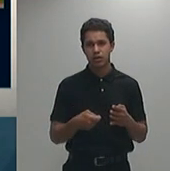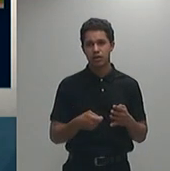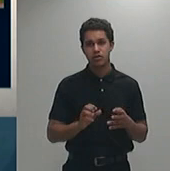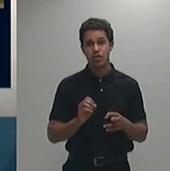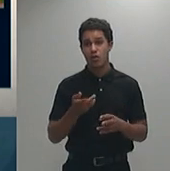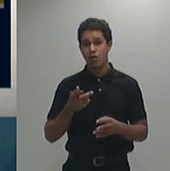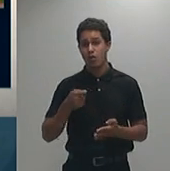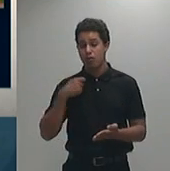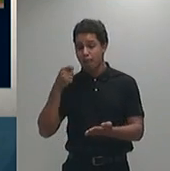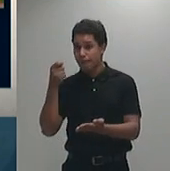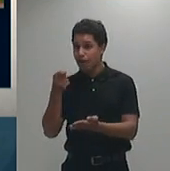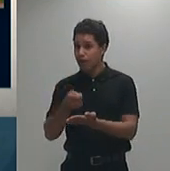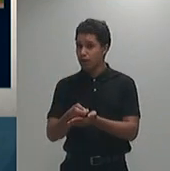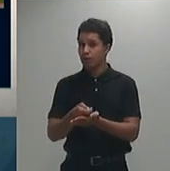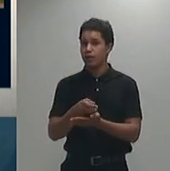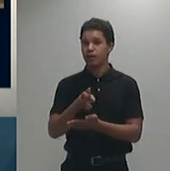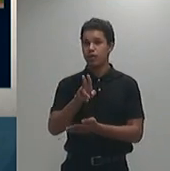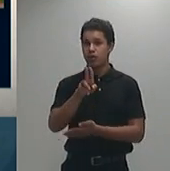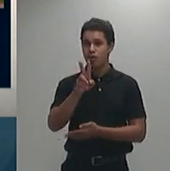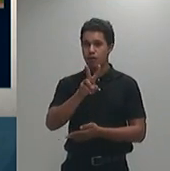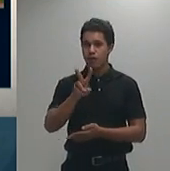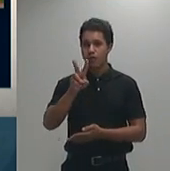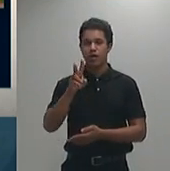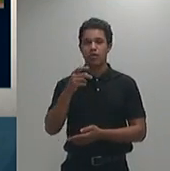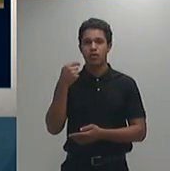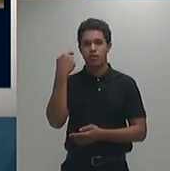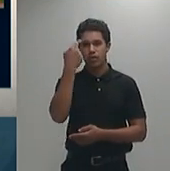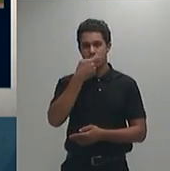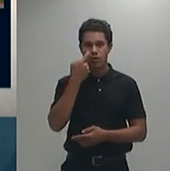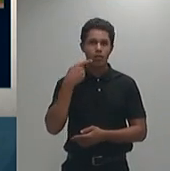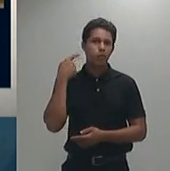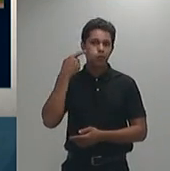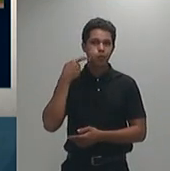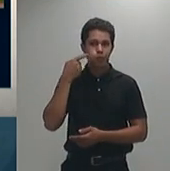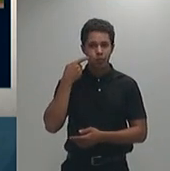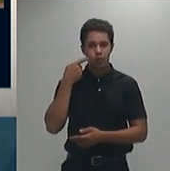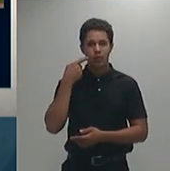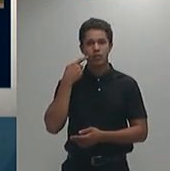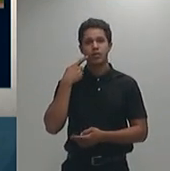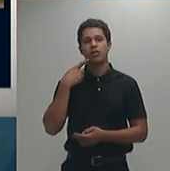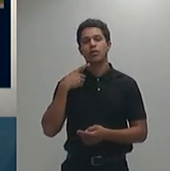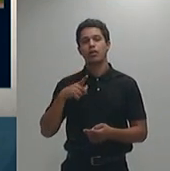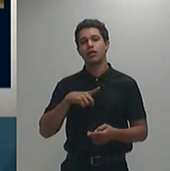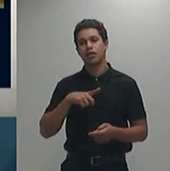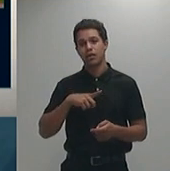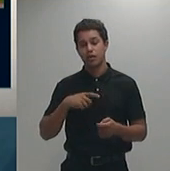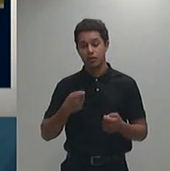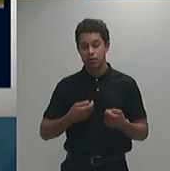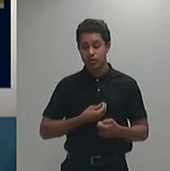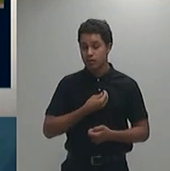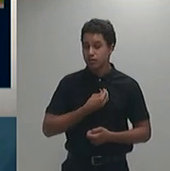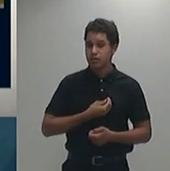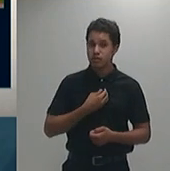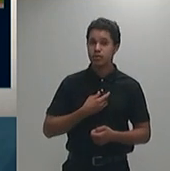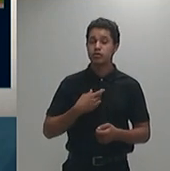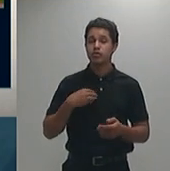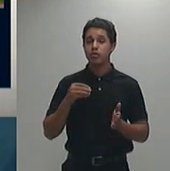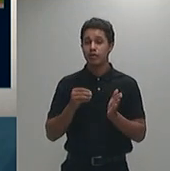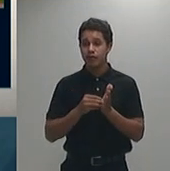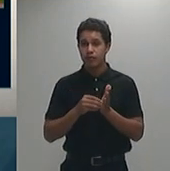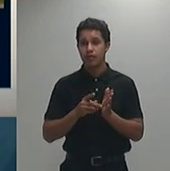honorários sucumbenciais devidos a seu advogado é a existência de uma legitimação